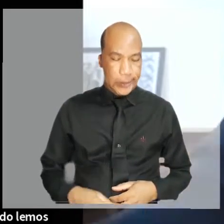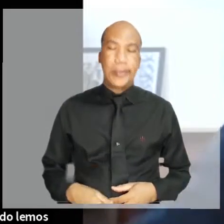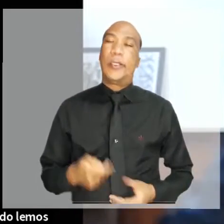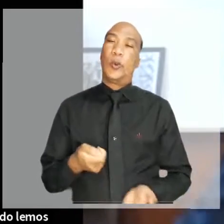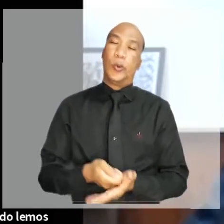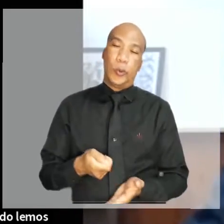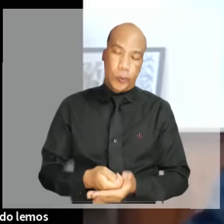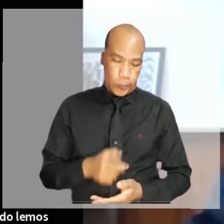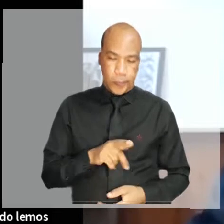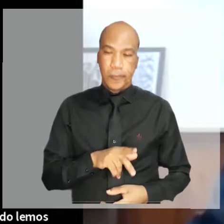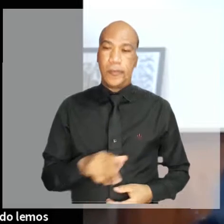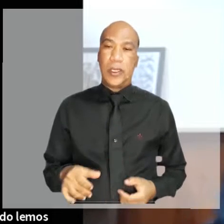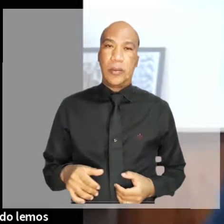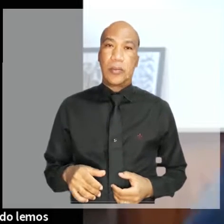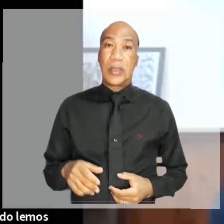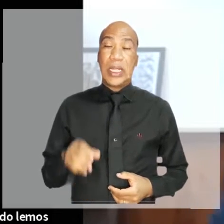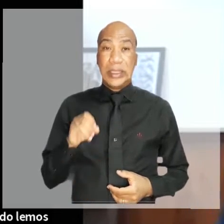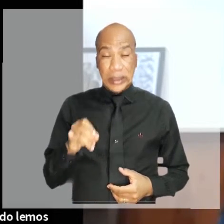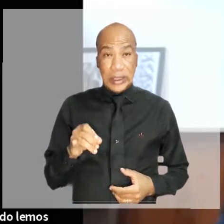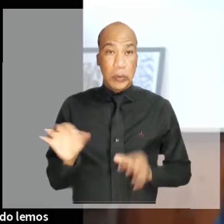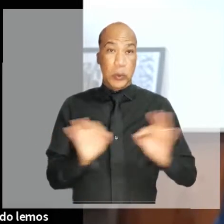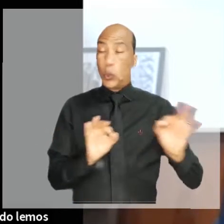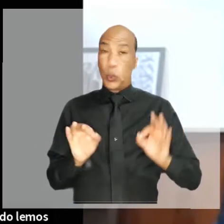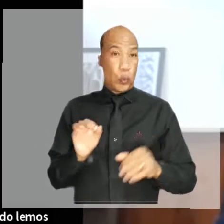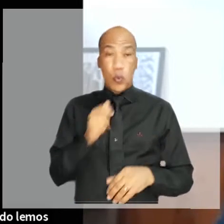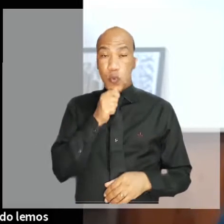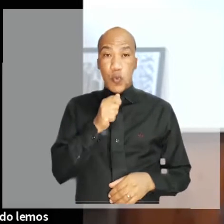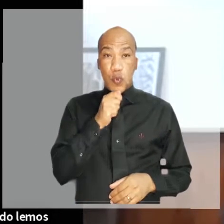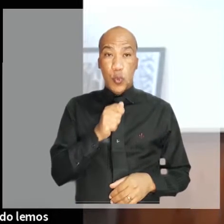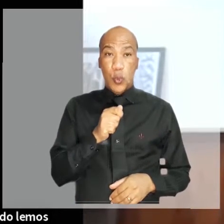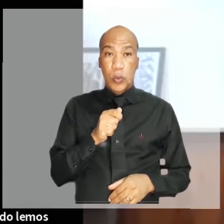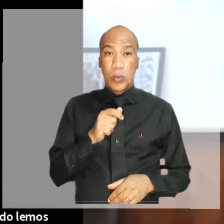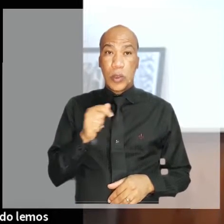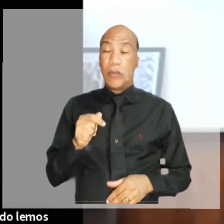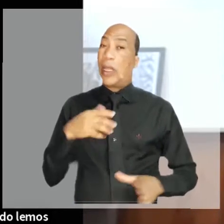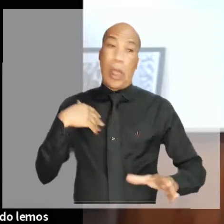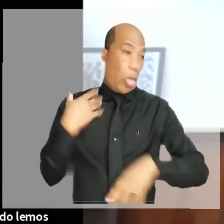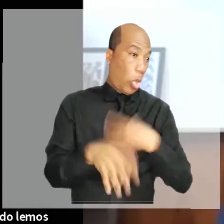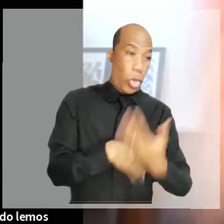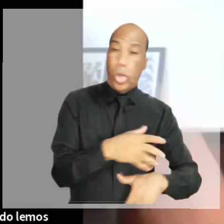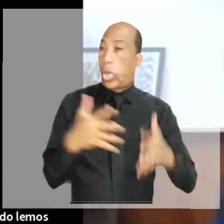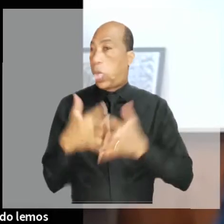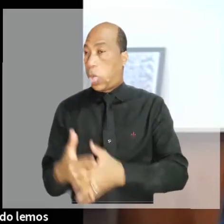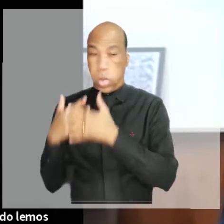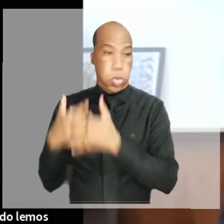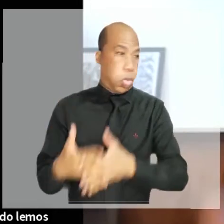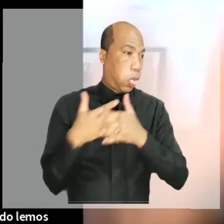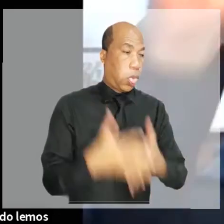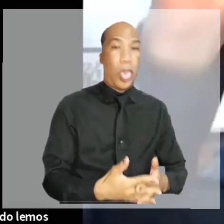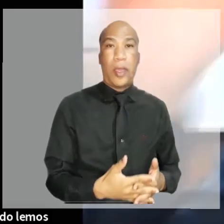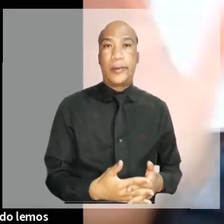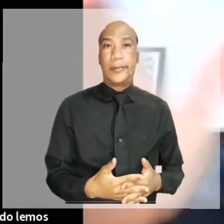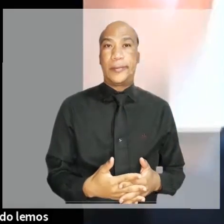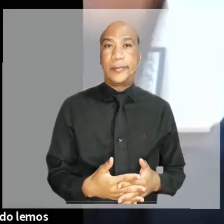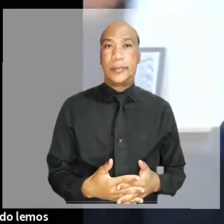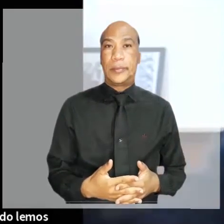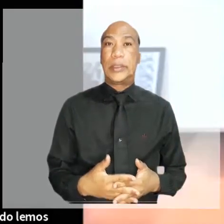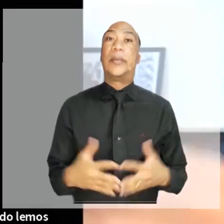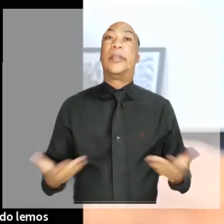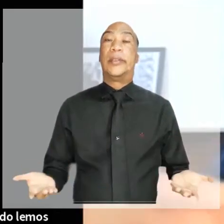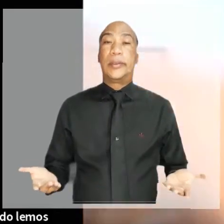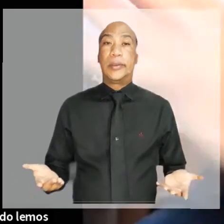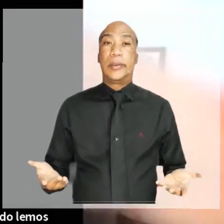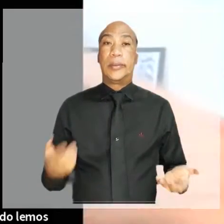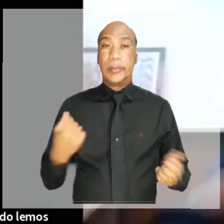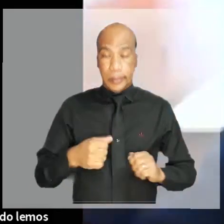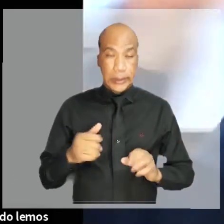de uma forma, às vezes, caótica. Ou você pode ter, já tendo essa visão em curso, falar assim, não, então, peraí, isso aqui é o modelo, esse aqui é o